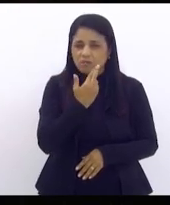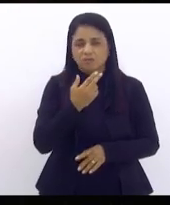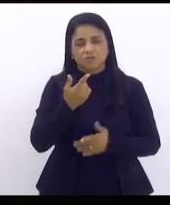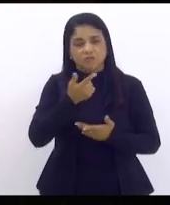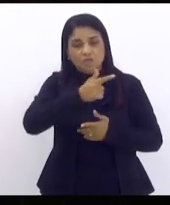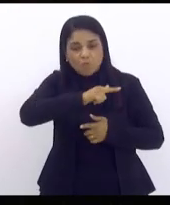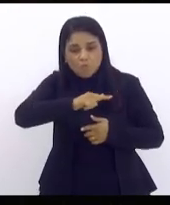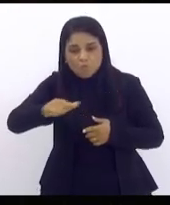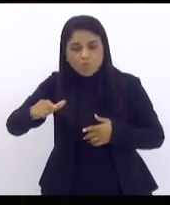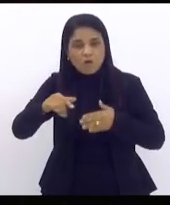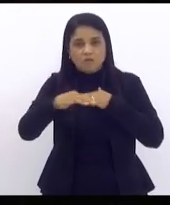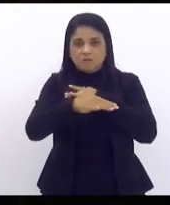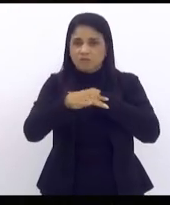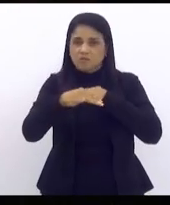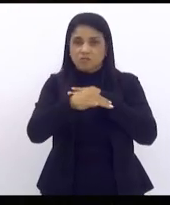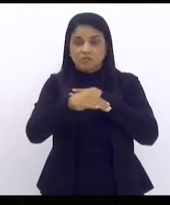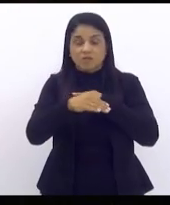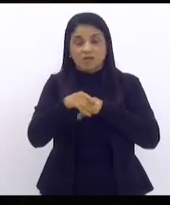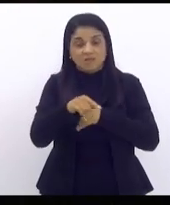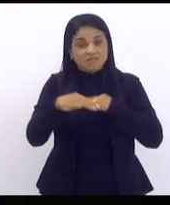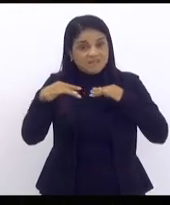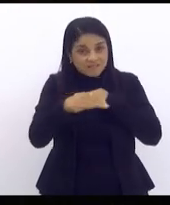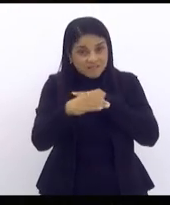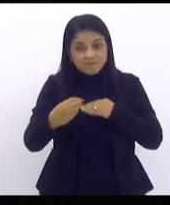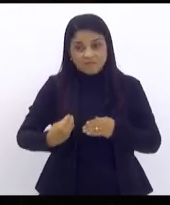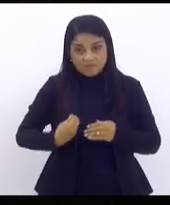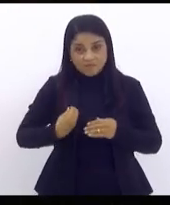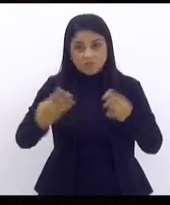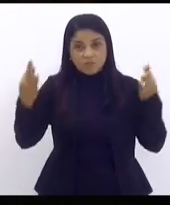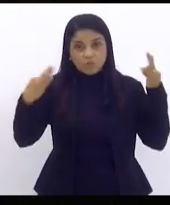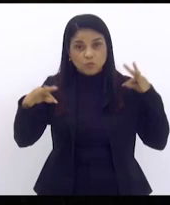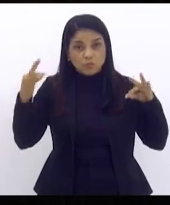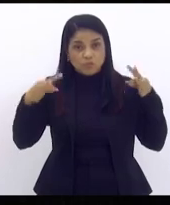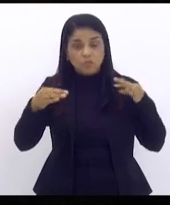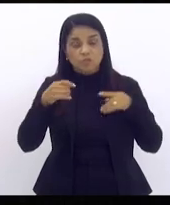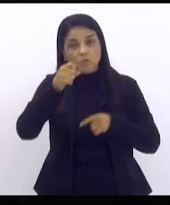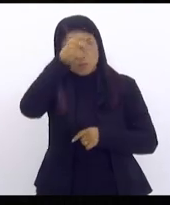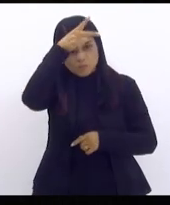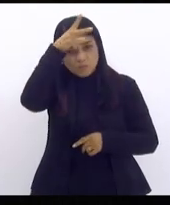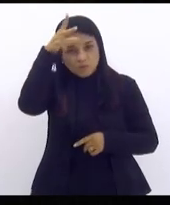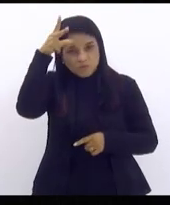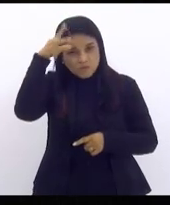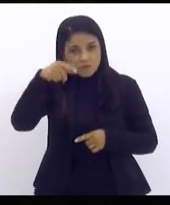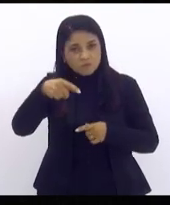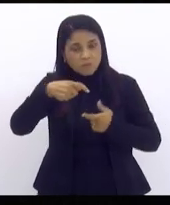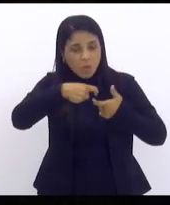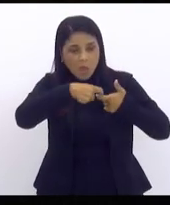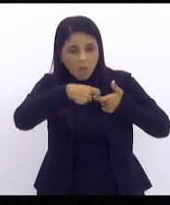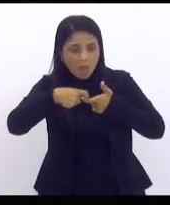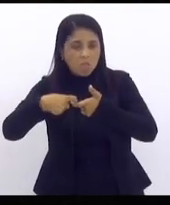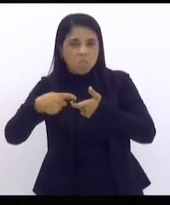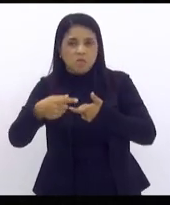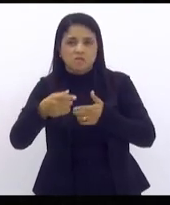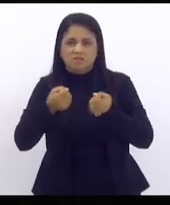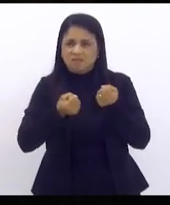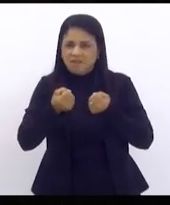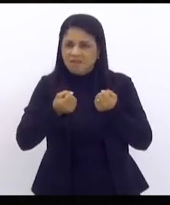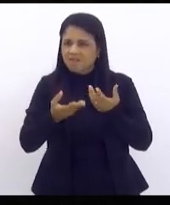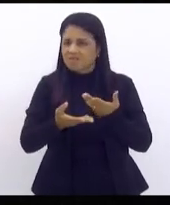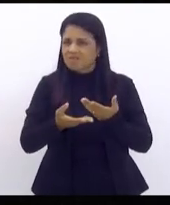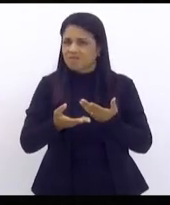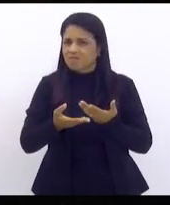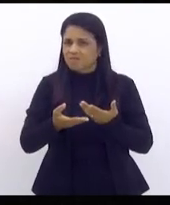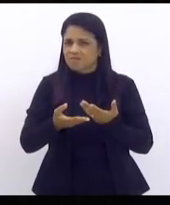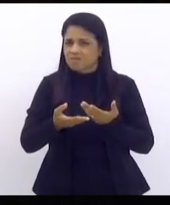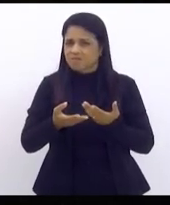a cidade vive do turismo. E o prefeito cometendo uma atrocidade dessa. Vou fazer coro